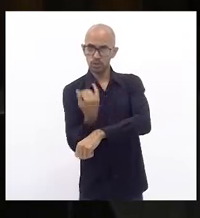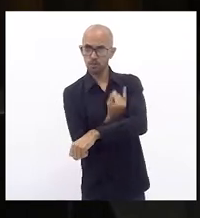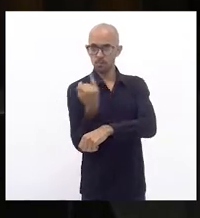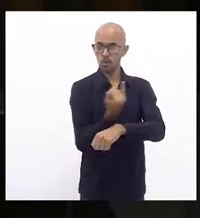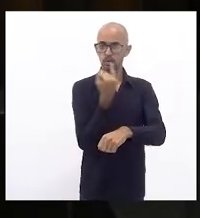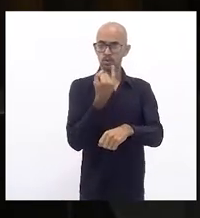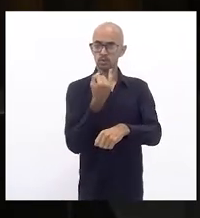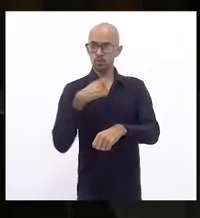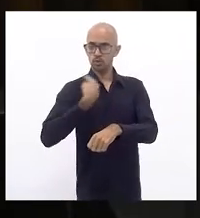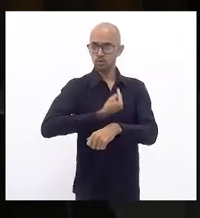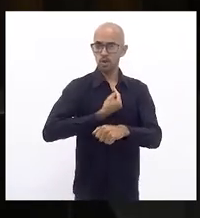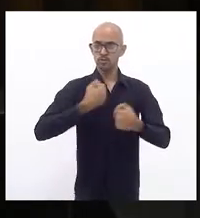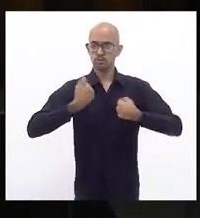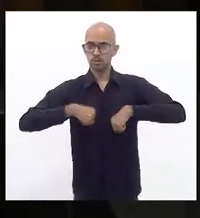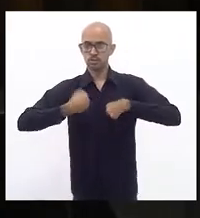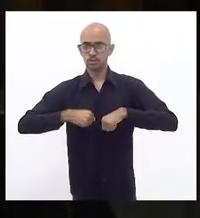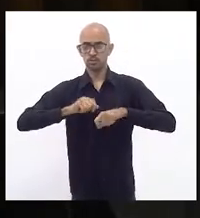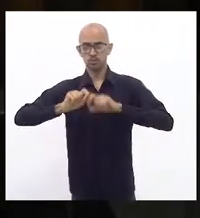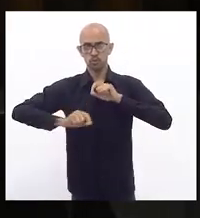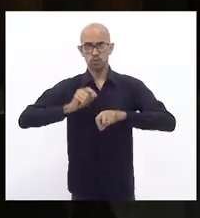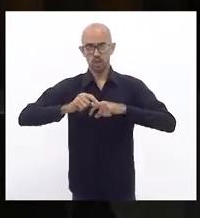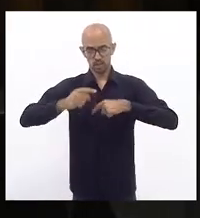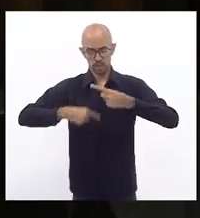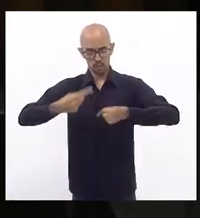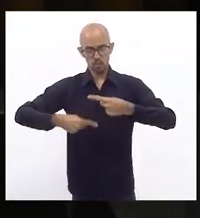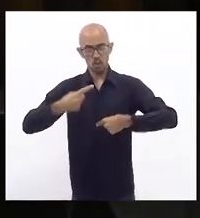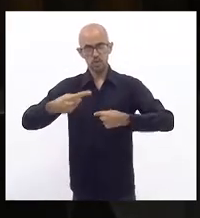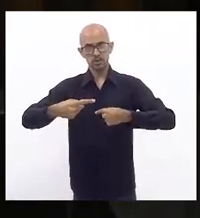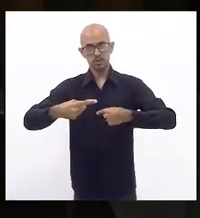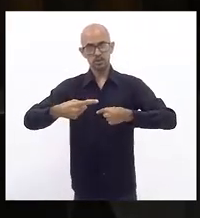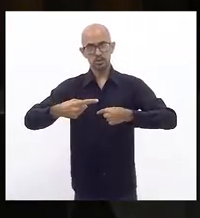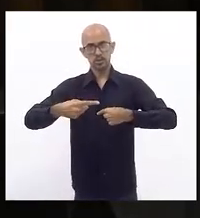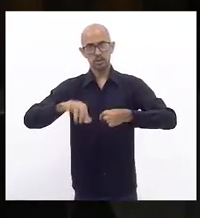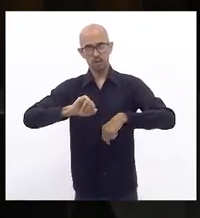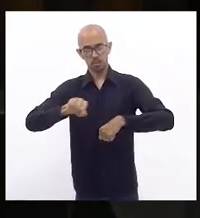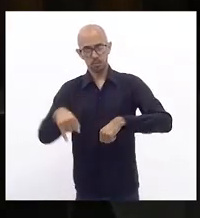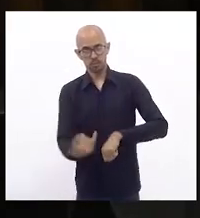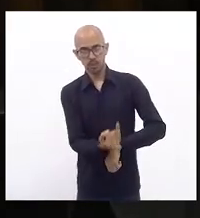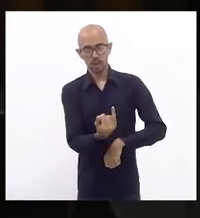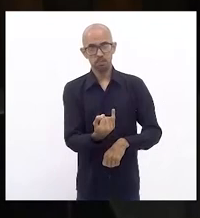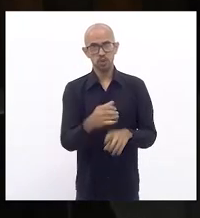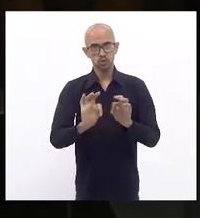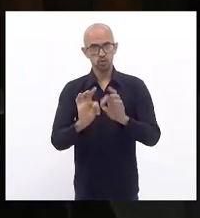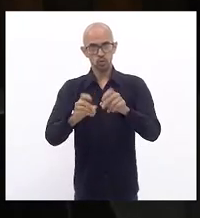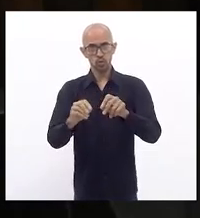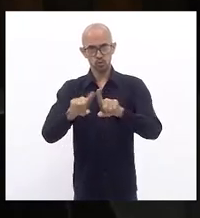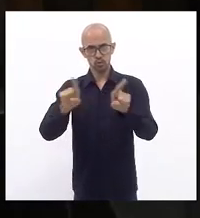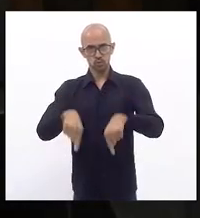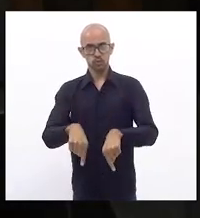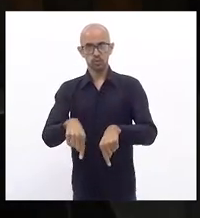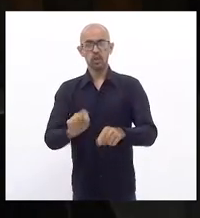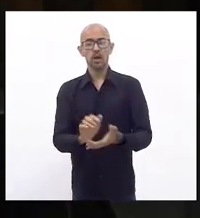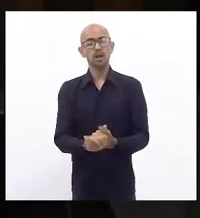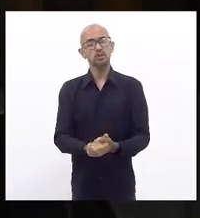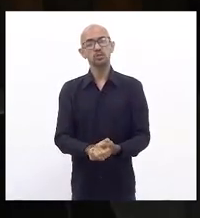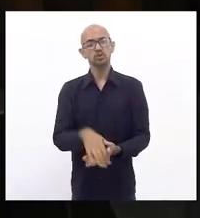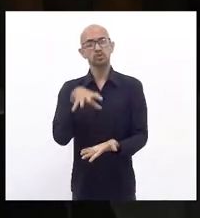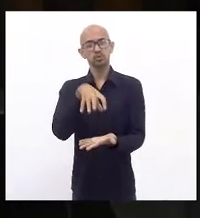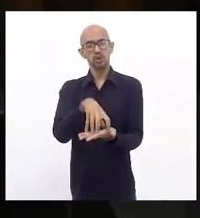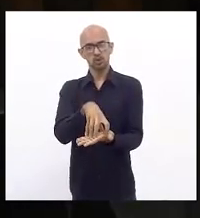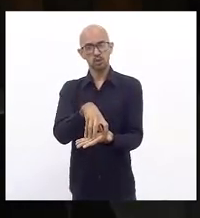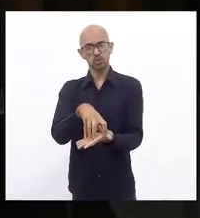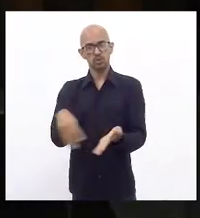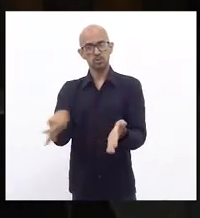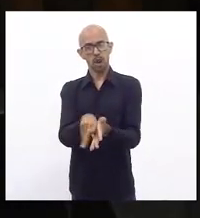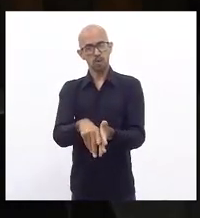Nós temos é que, após esse reaproveitamento de todos os servidores nos órgãos do